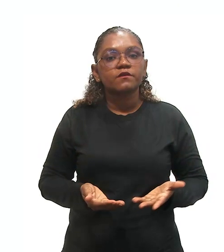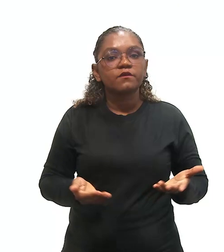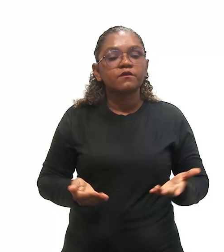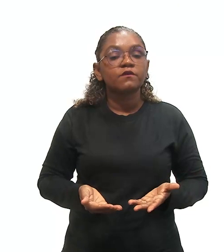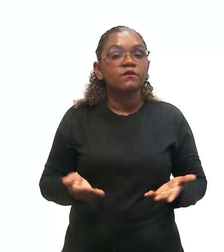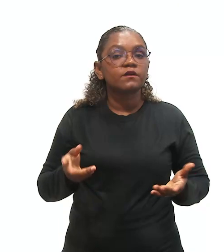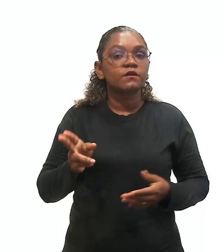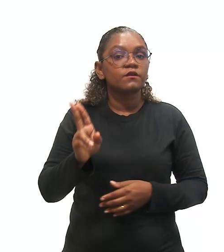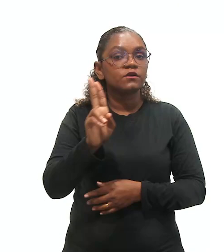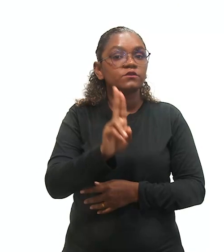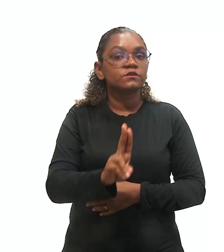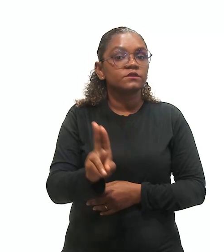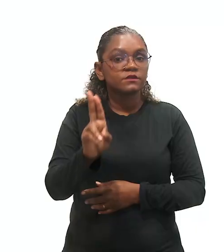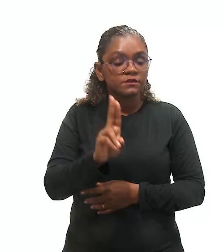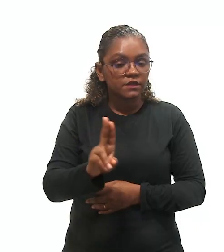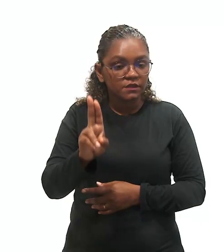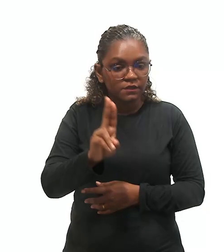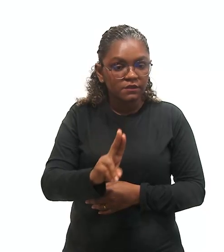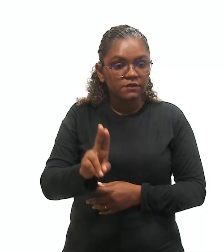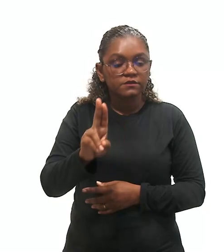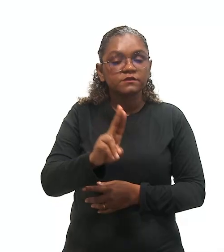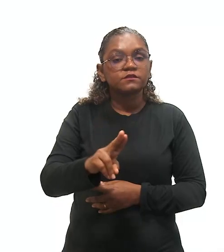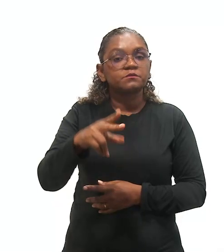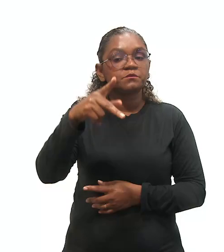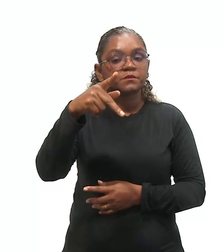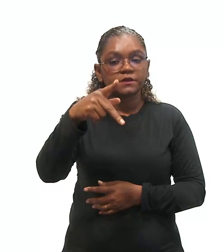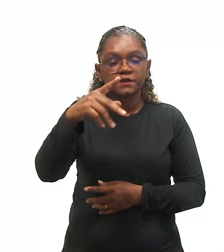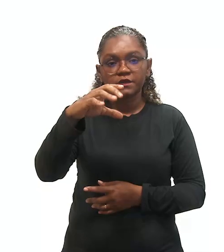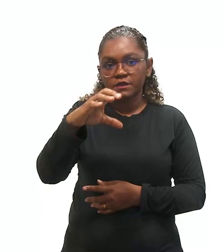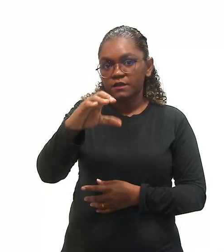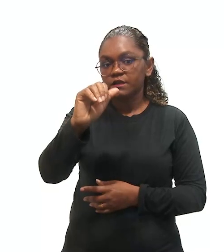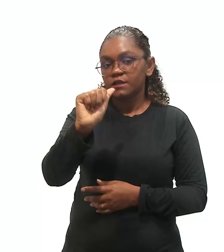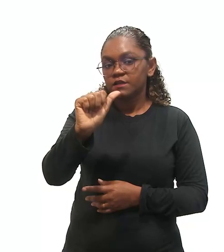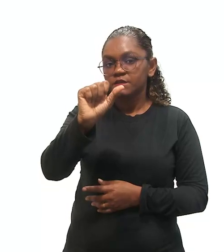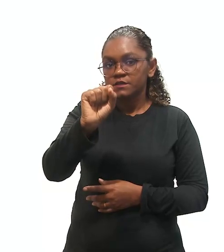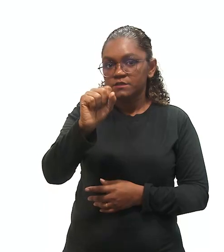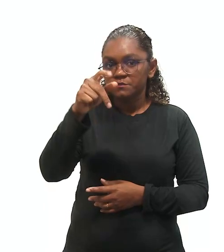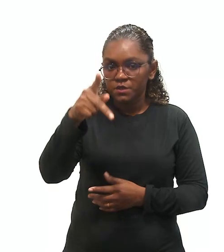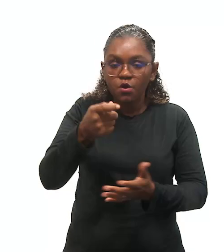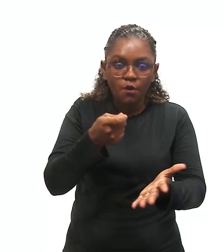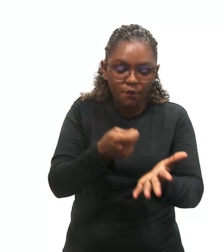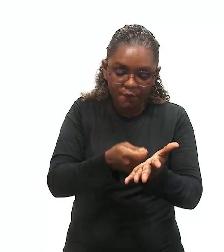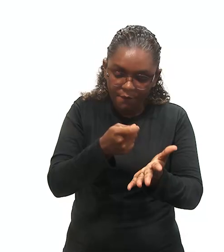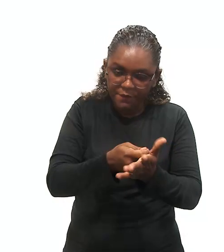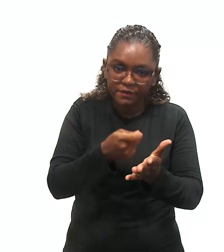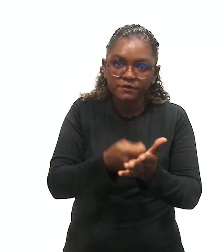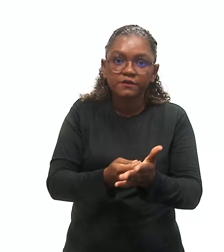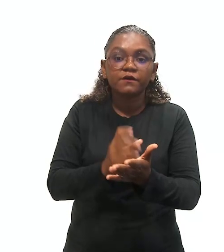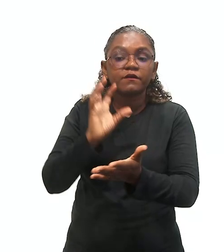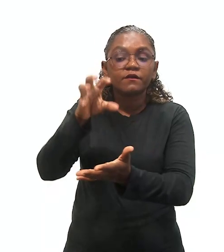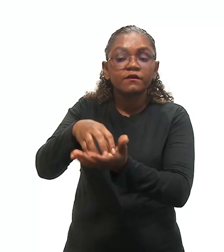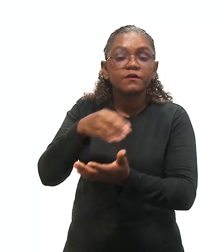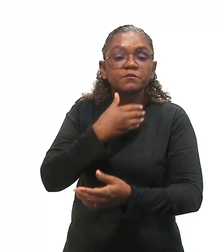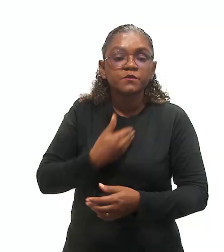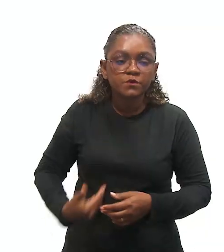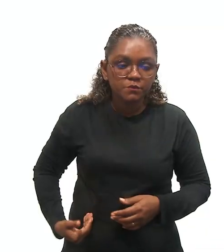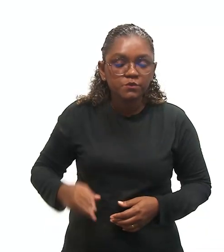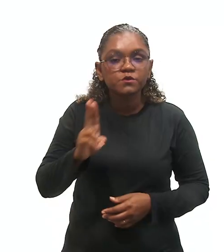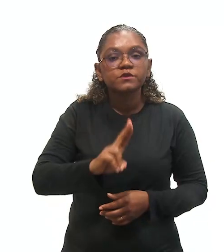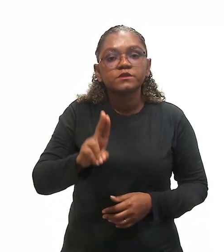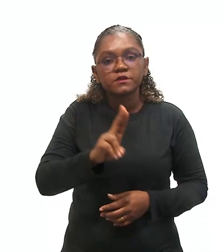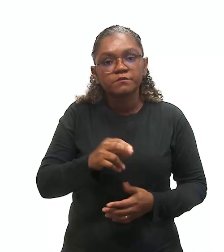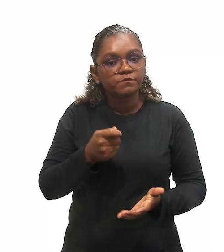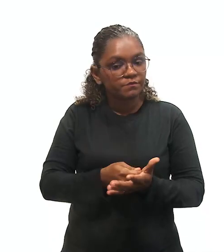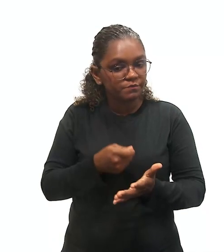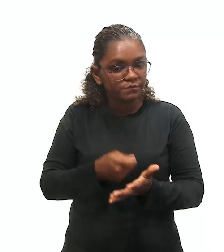do PECASP é obrigatória para as entidades do setor público. Estão